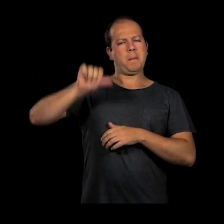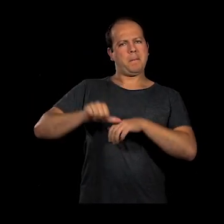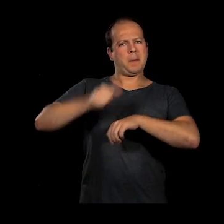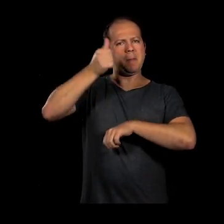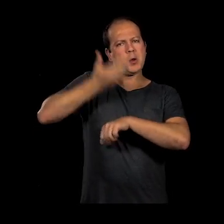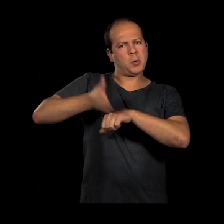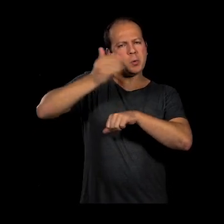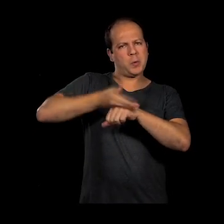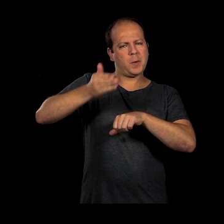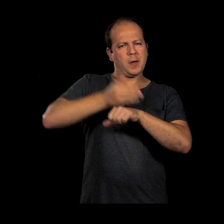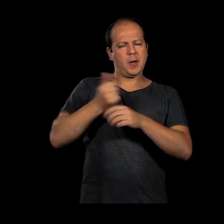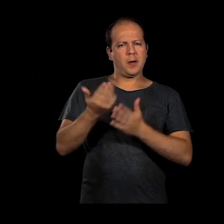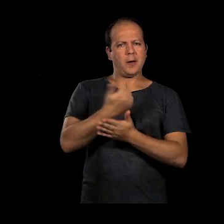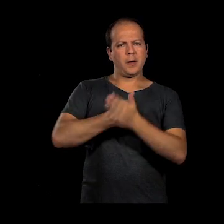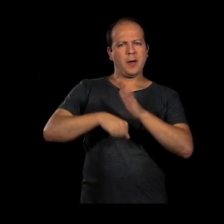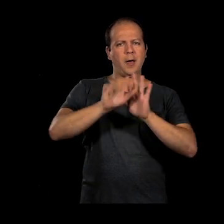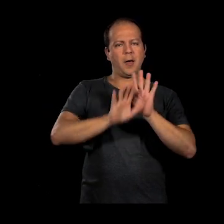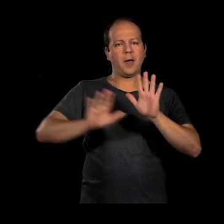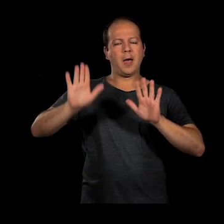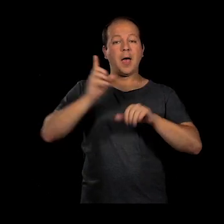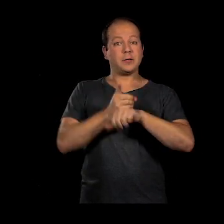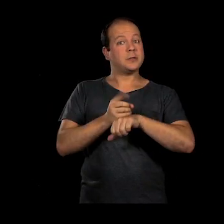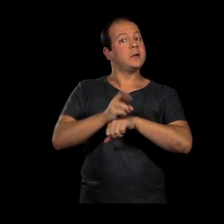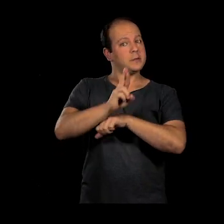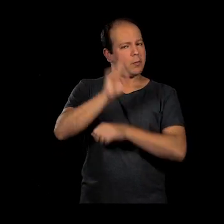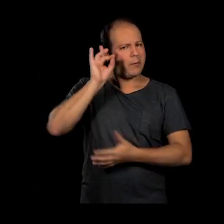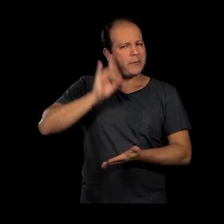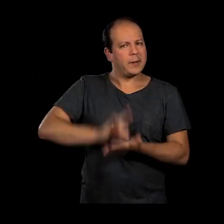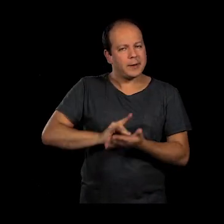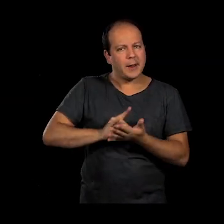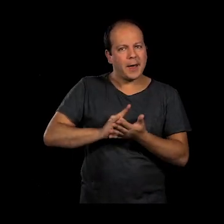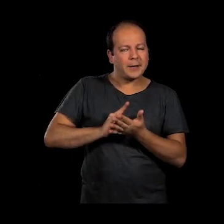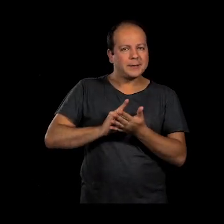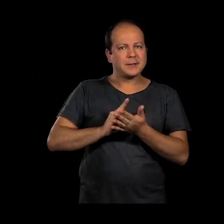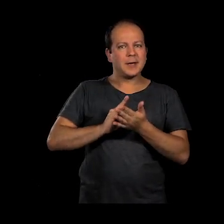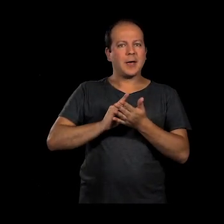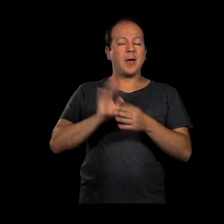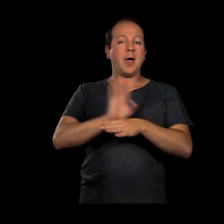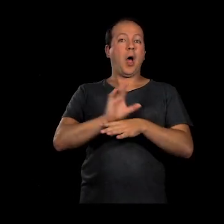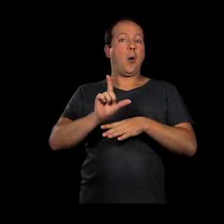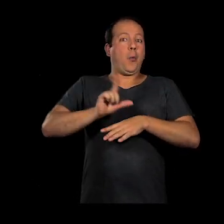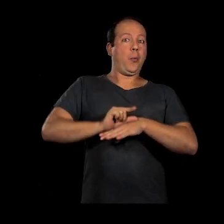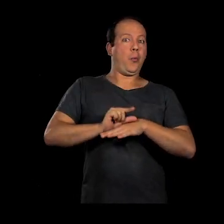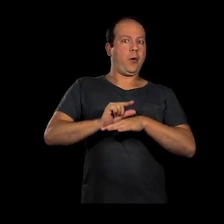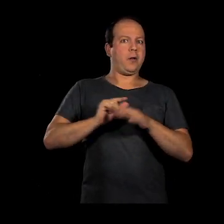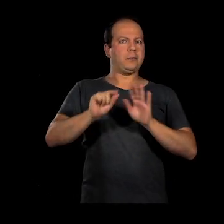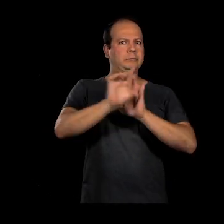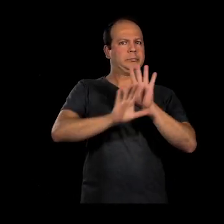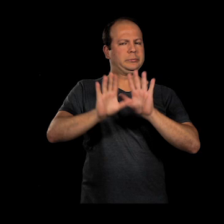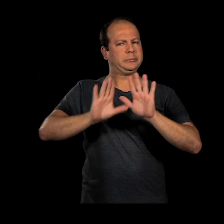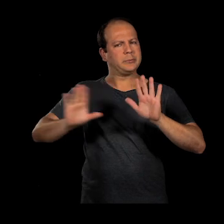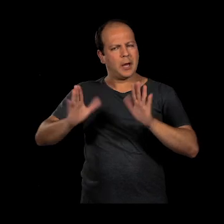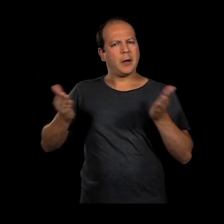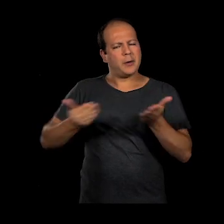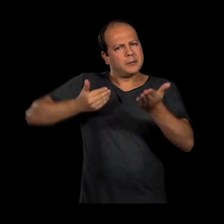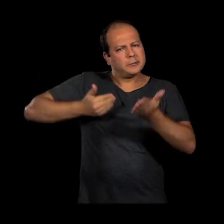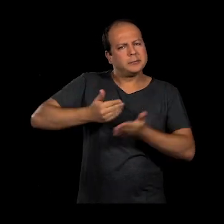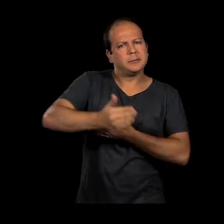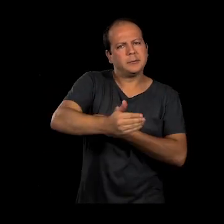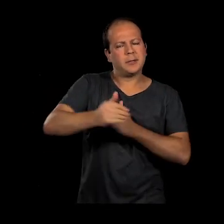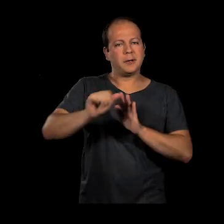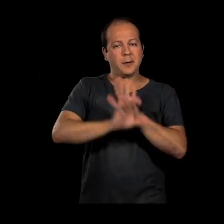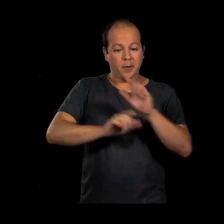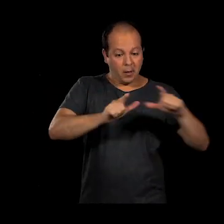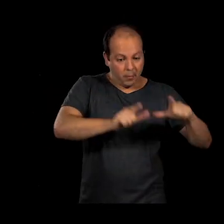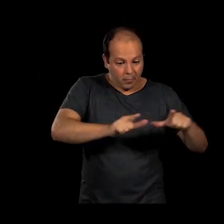exercício de animação, de direção, na verdade, foi um curta animado. E desde então eu estou nesse mercado. Eu trabalho com animação